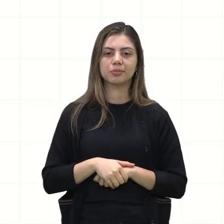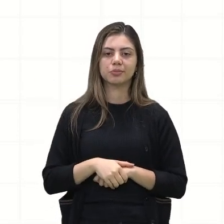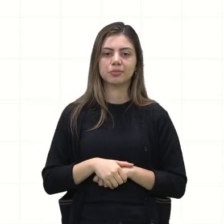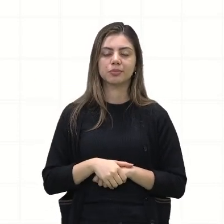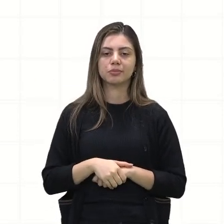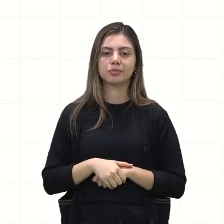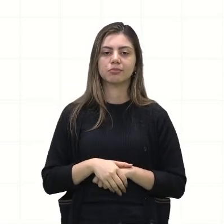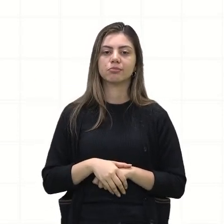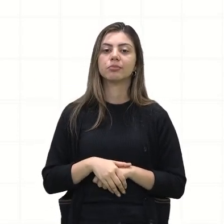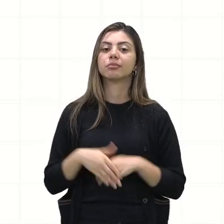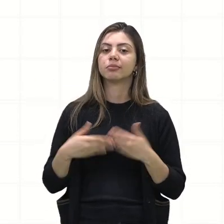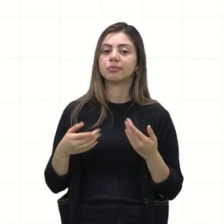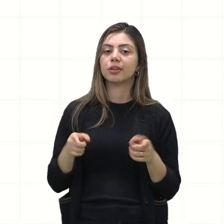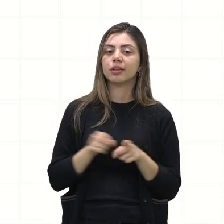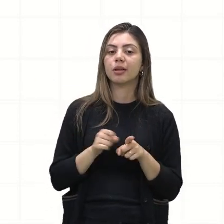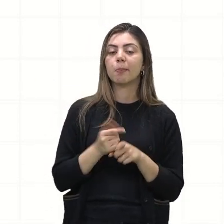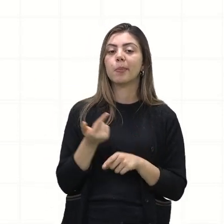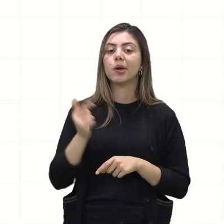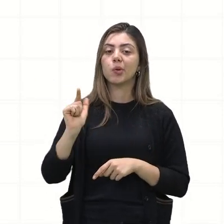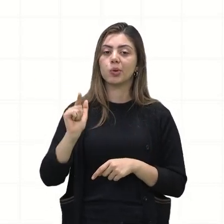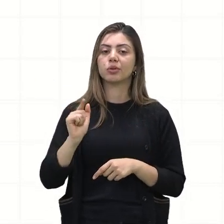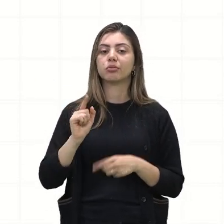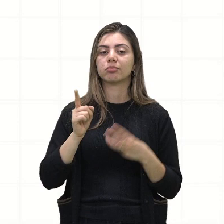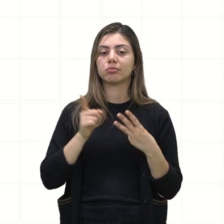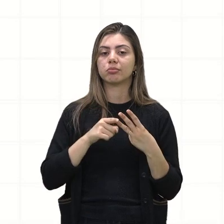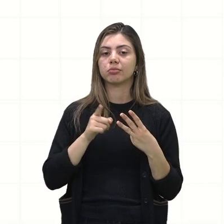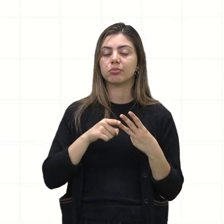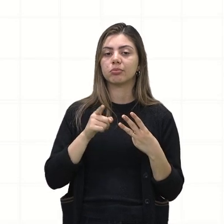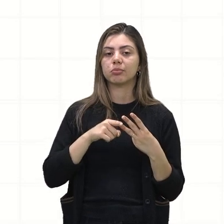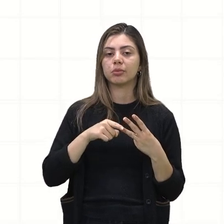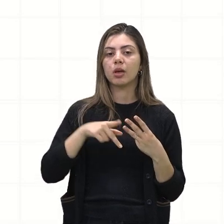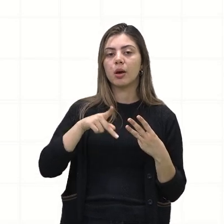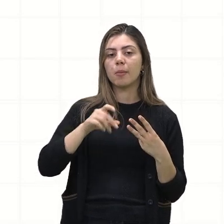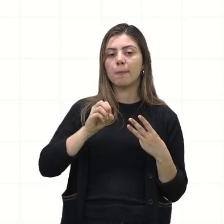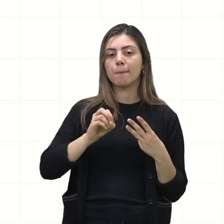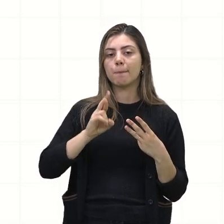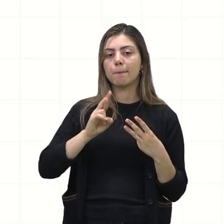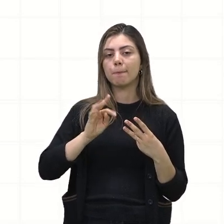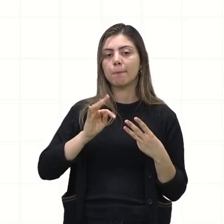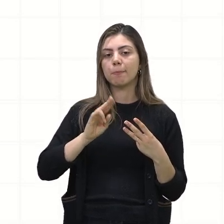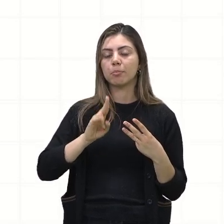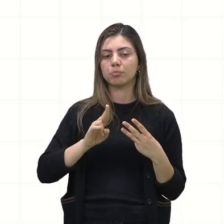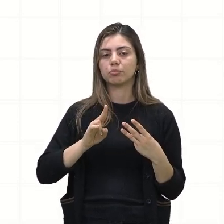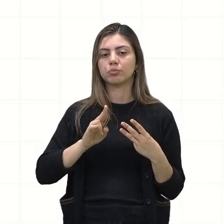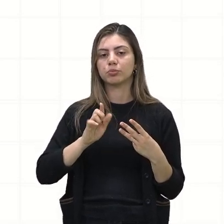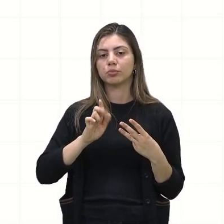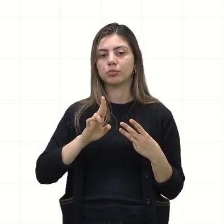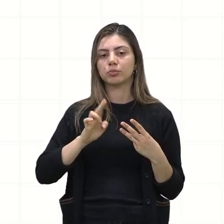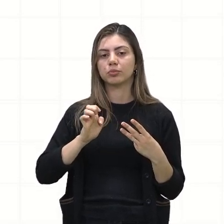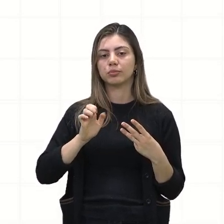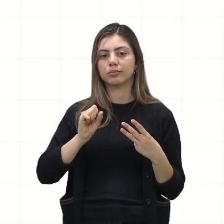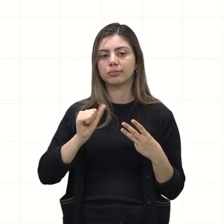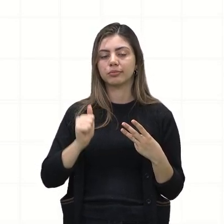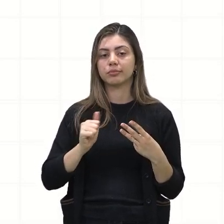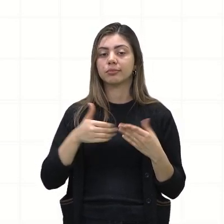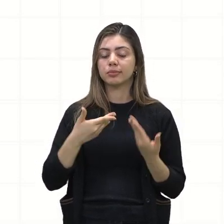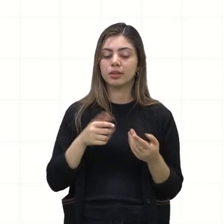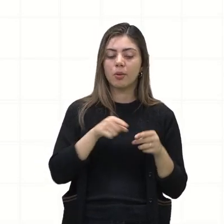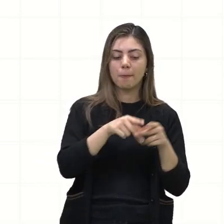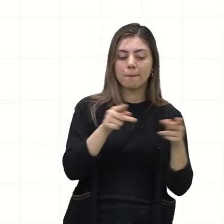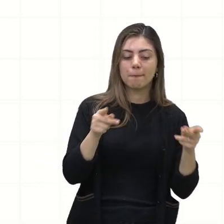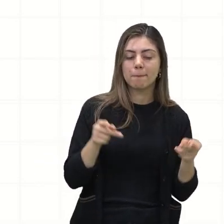E aí também, ó, portuguesa. Então, escolhemos a pizza